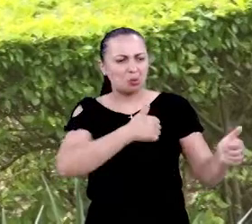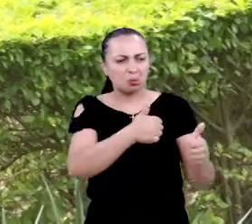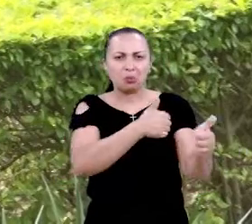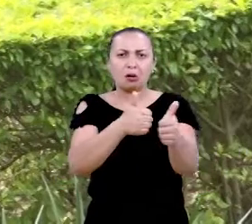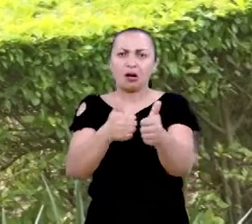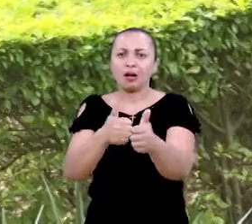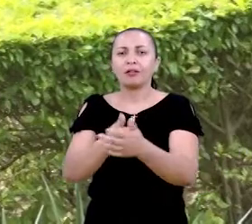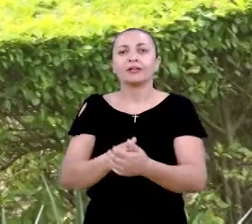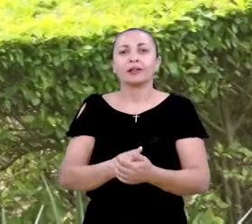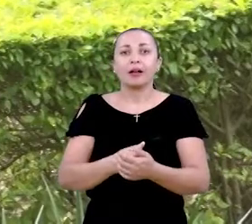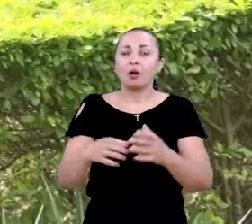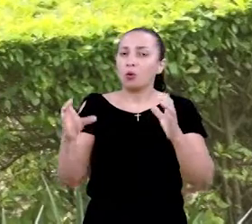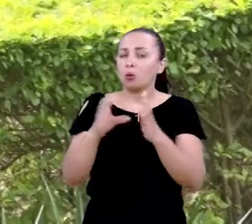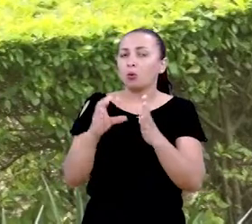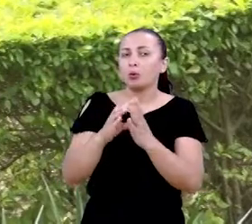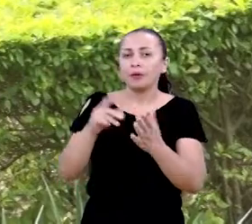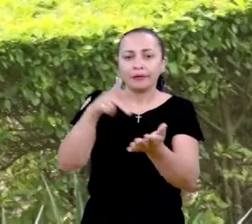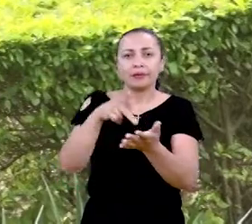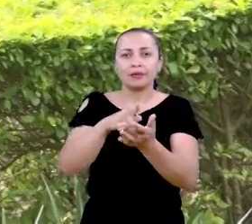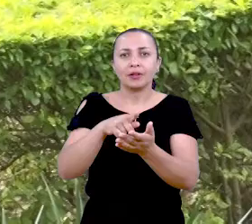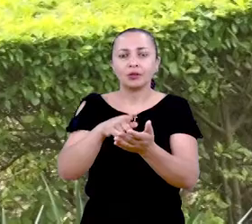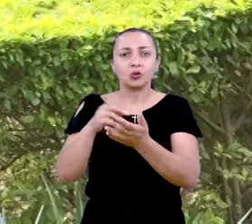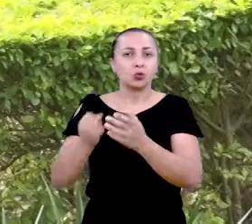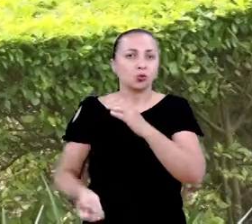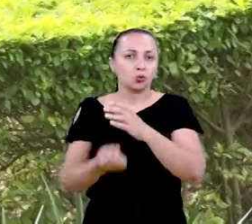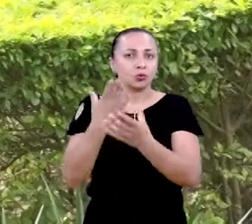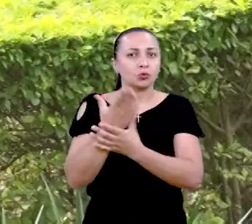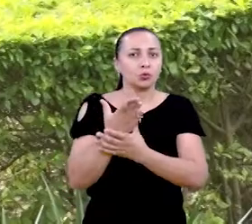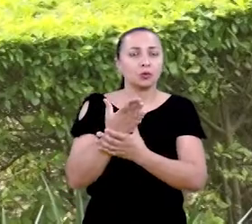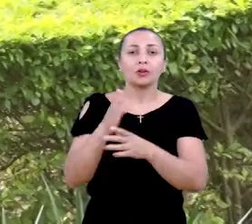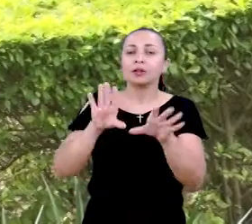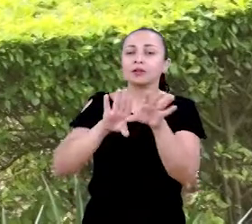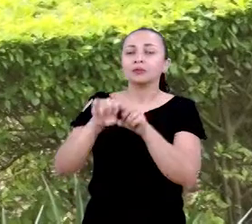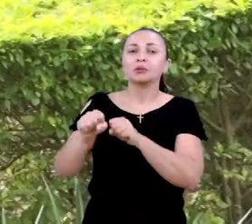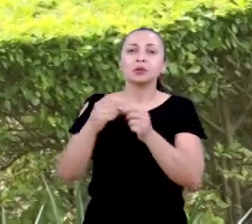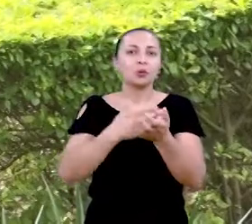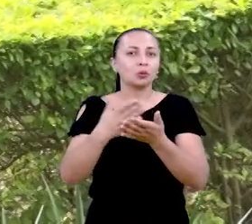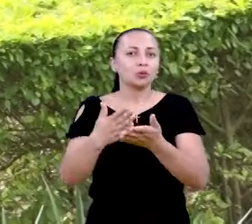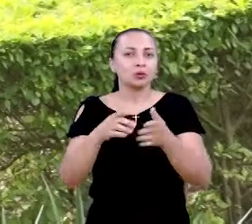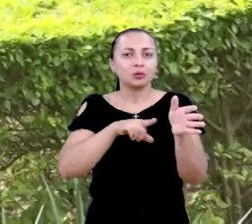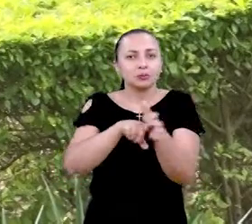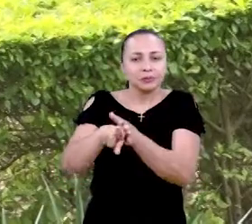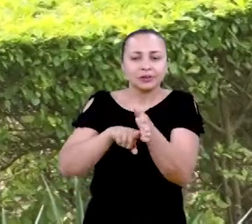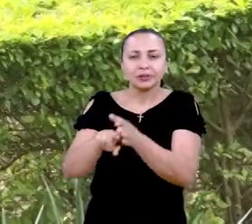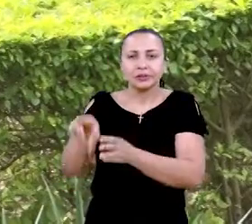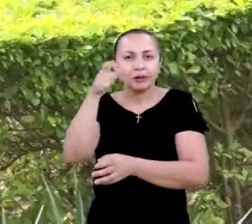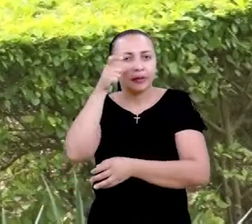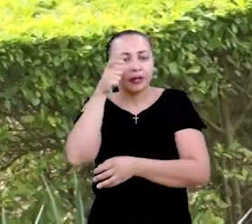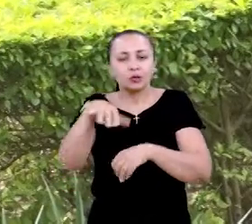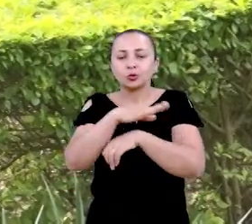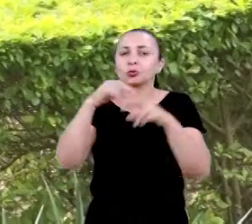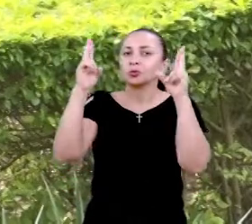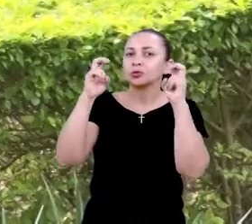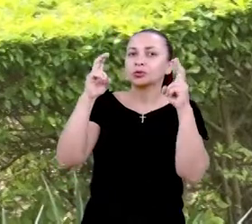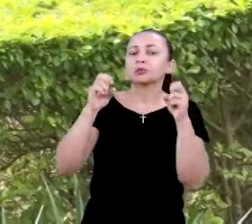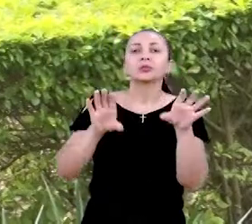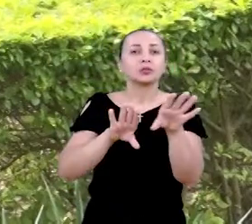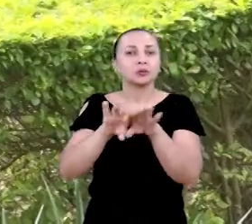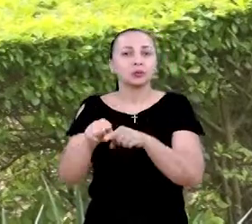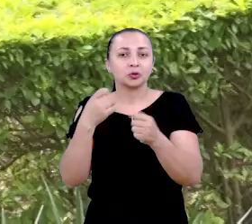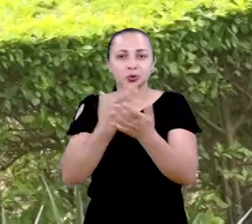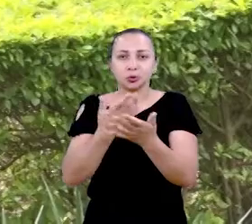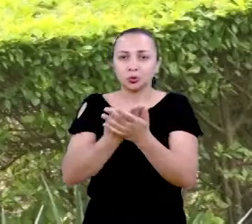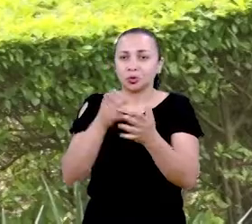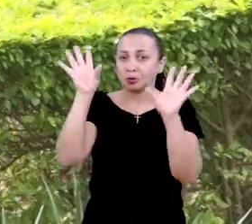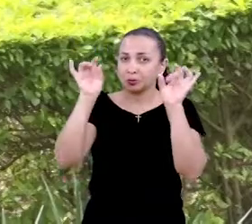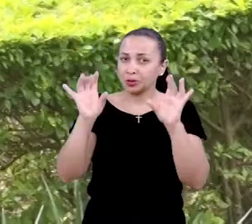ativos na ditadura ainda ocupam espaços de poder e sequer foram processados. Então foi nesse período que a Comissão Nacional da Verdade foi